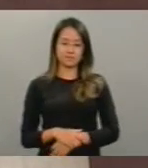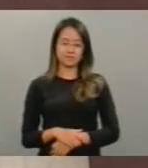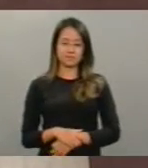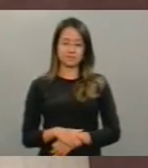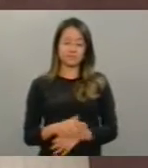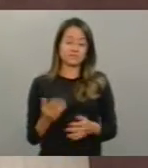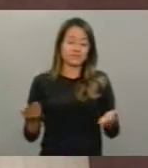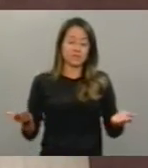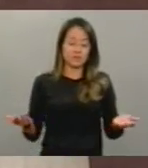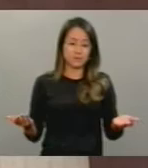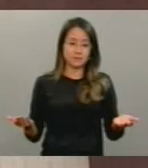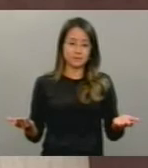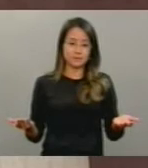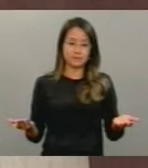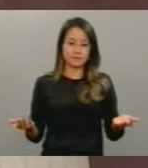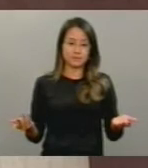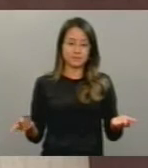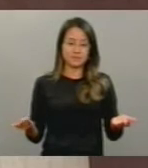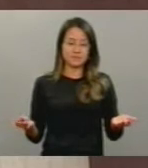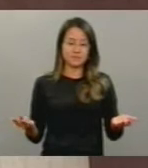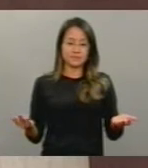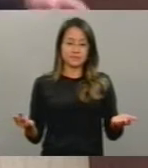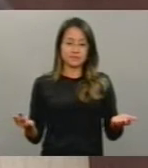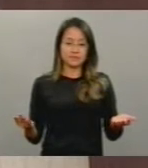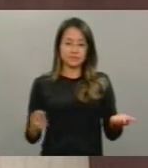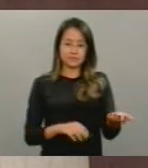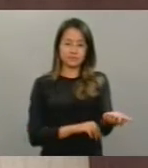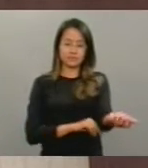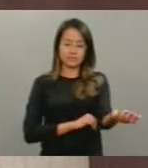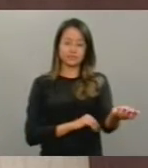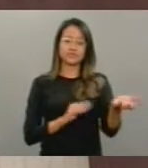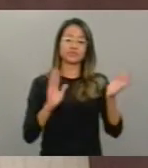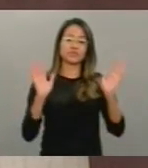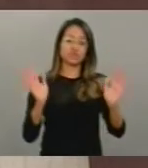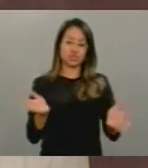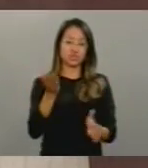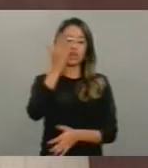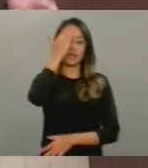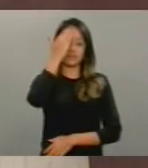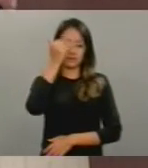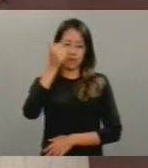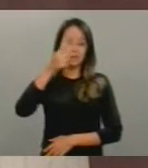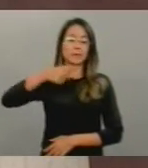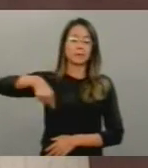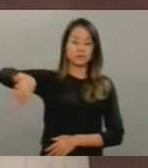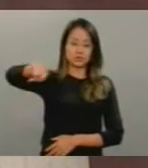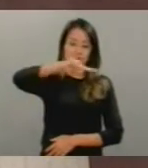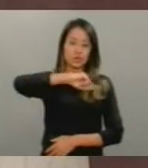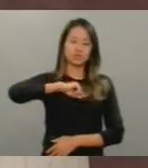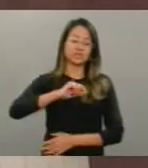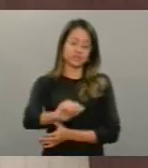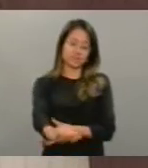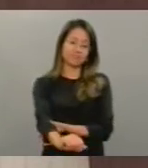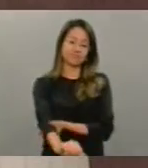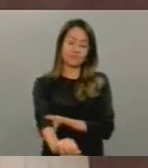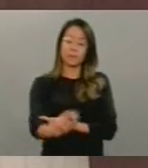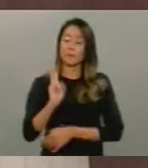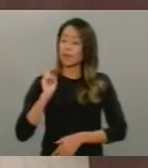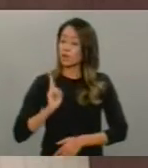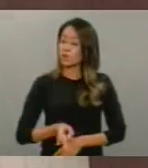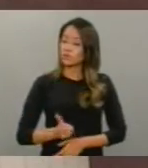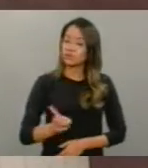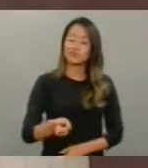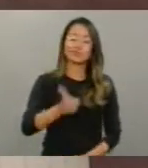Portanto, é sobejamente conhecido que nós continuamos a ser um